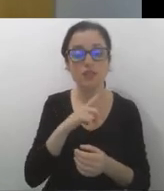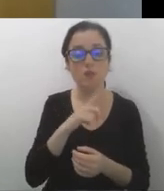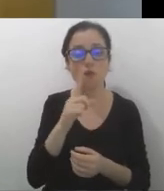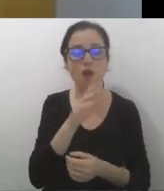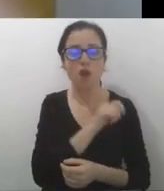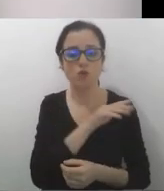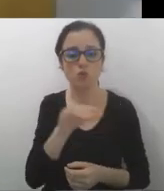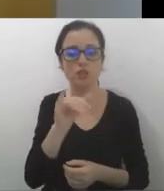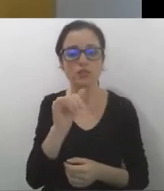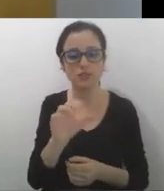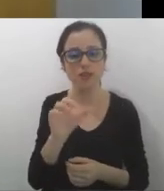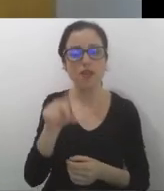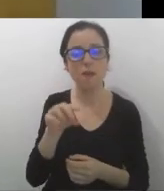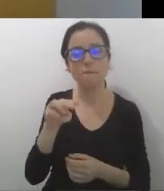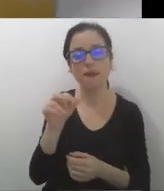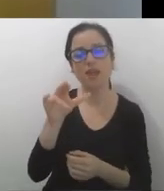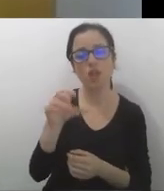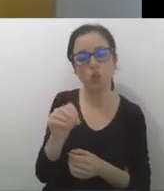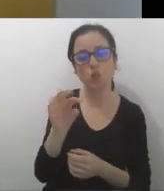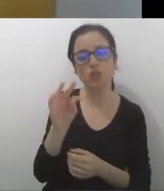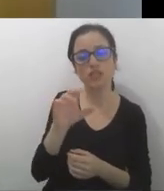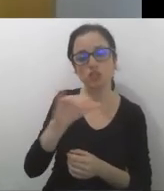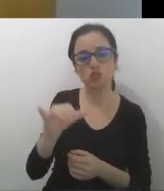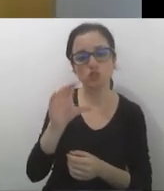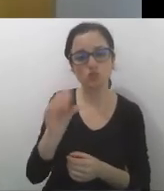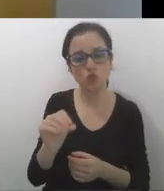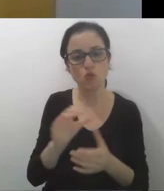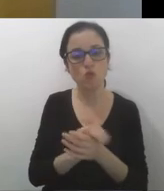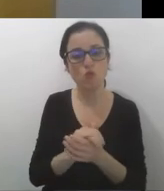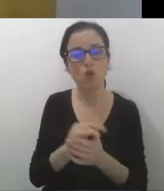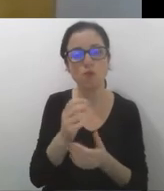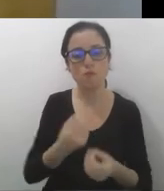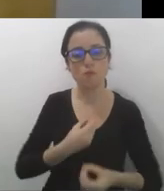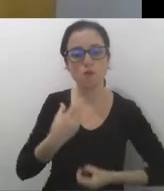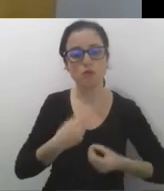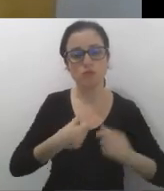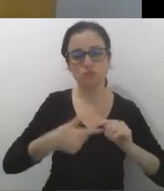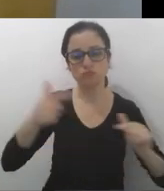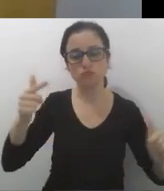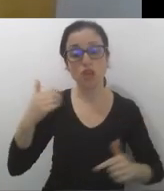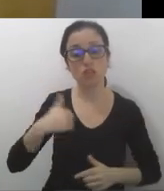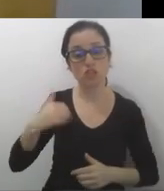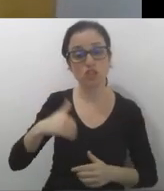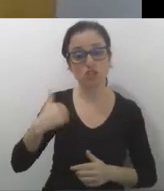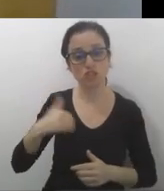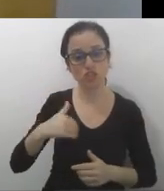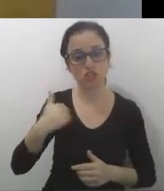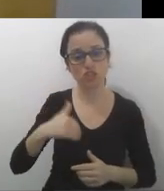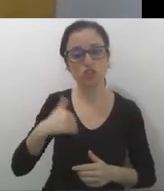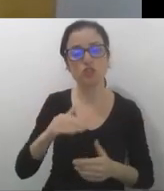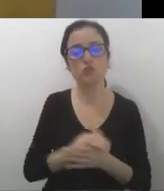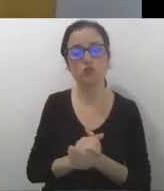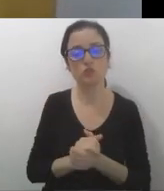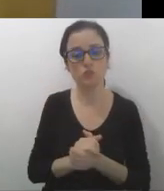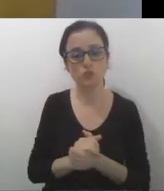Né? Teve um aluno no IAC, que era o Mário Trejo, que é um poeta